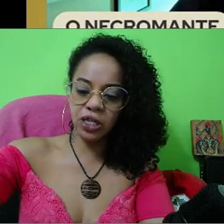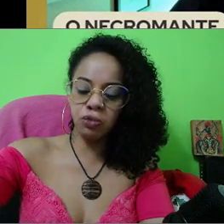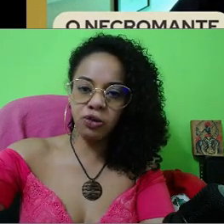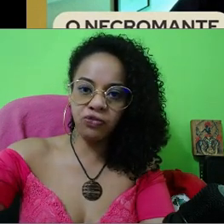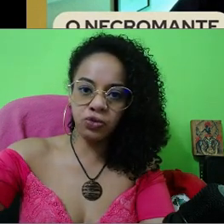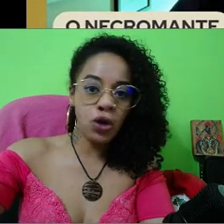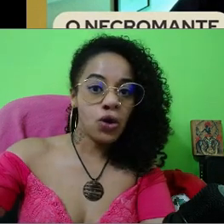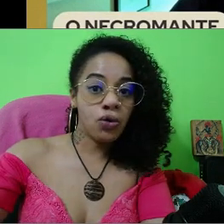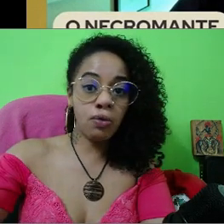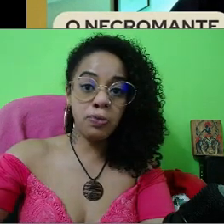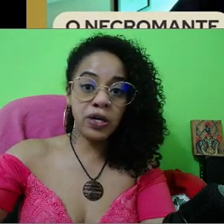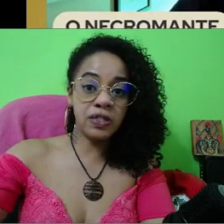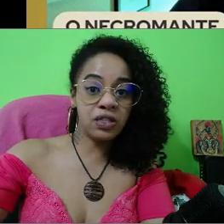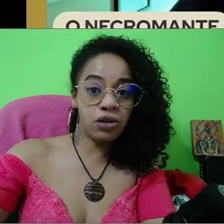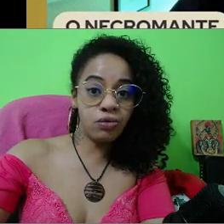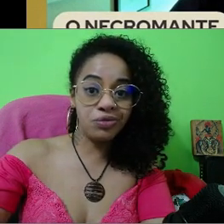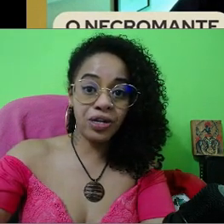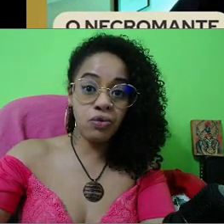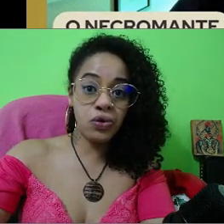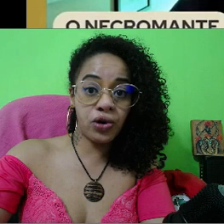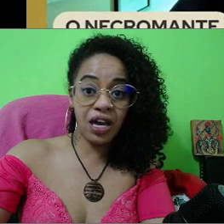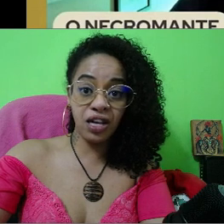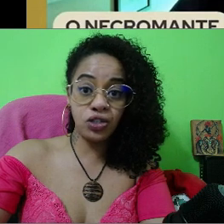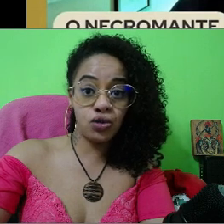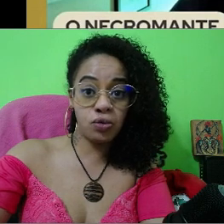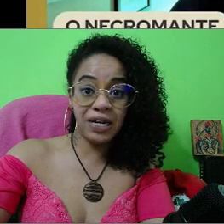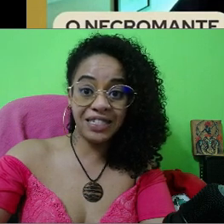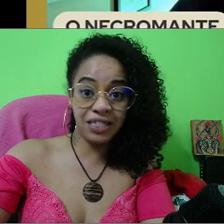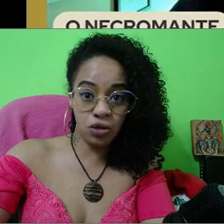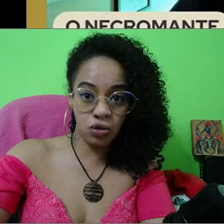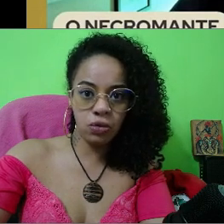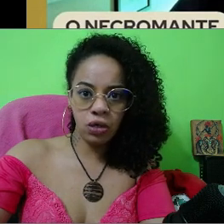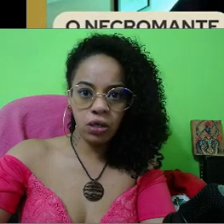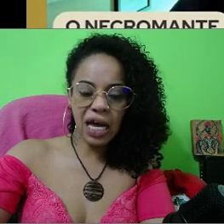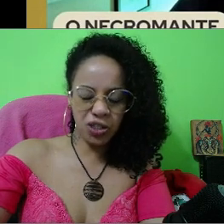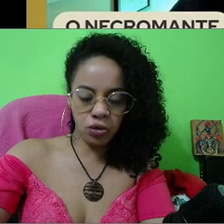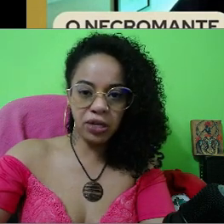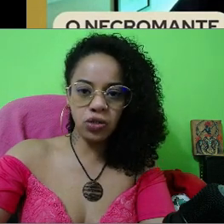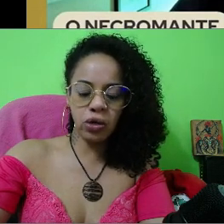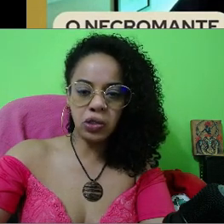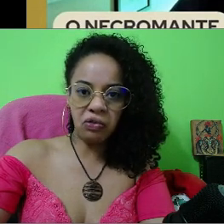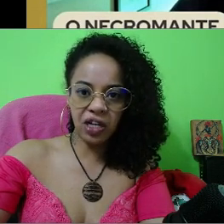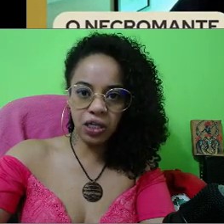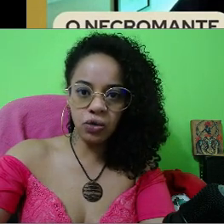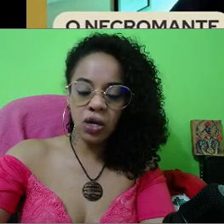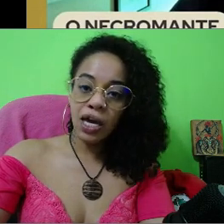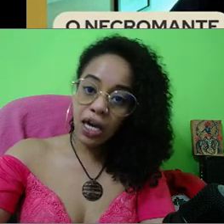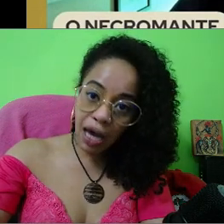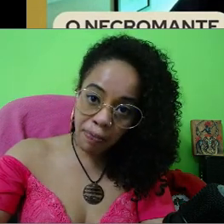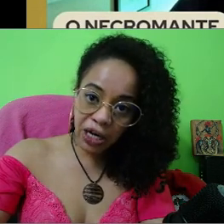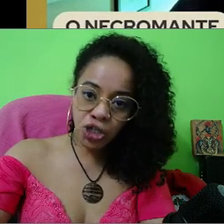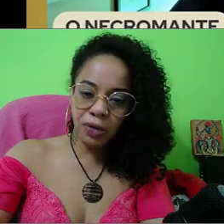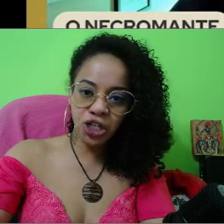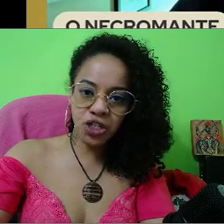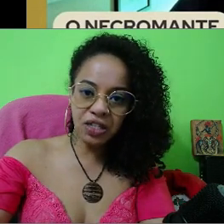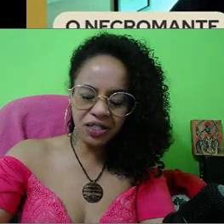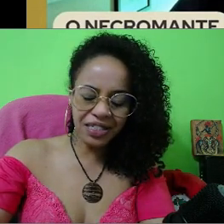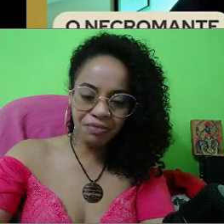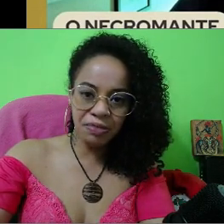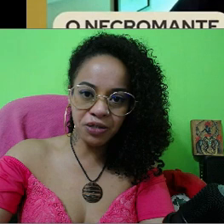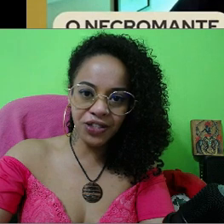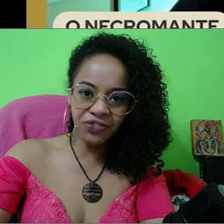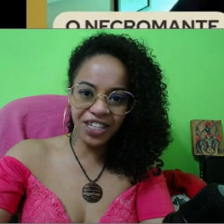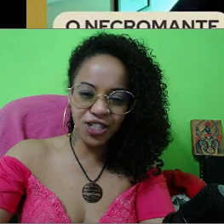s o Brasil profundo um Brasil não conhece o Brasil é sobre isso que eu estou falando E aparentemente